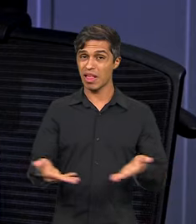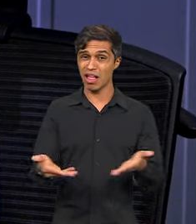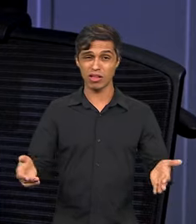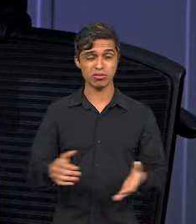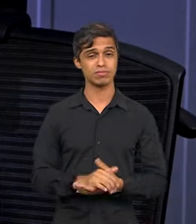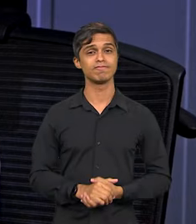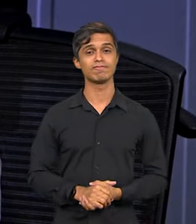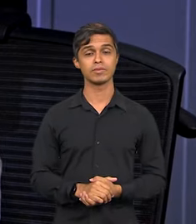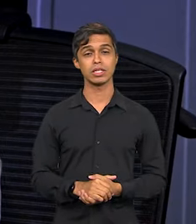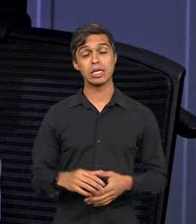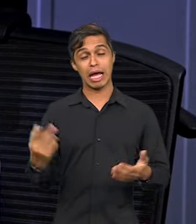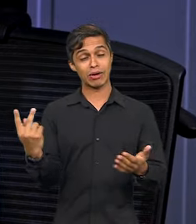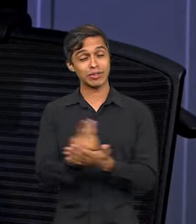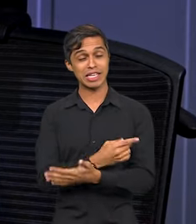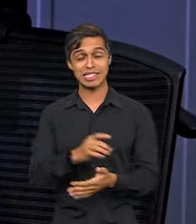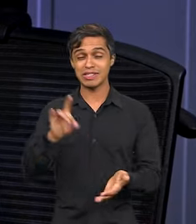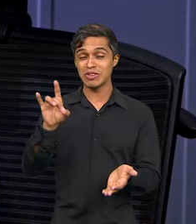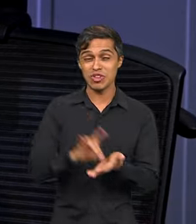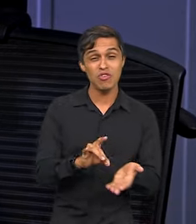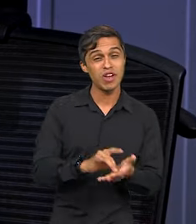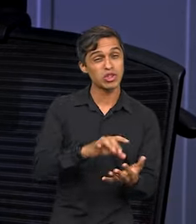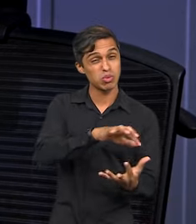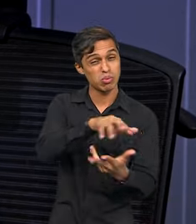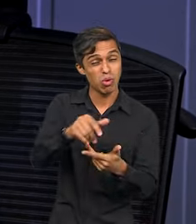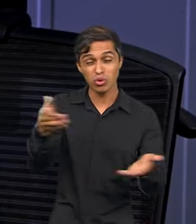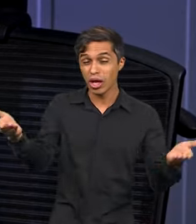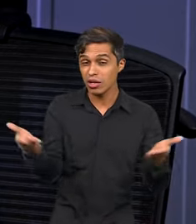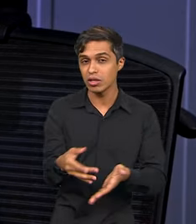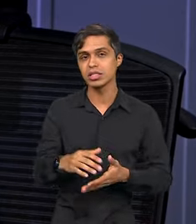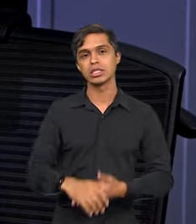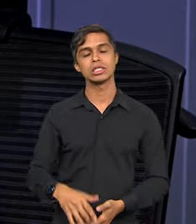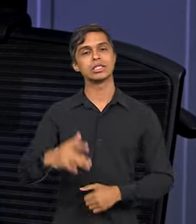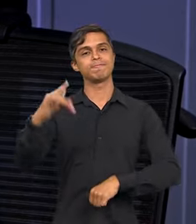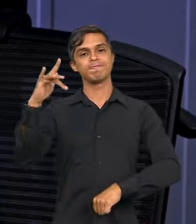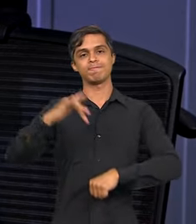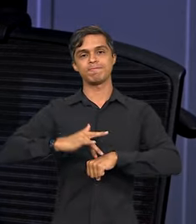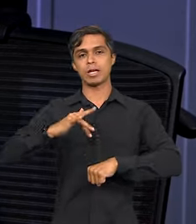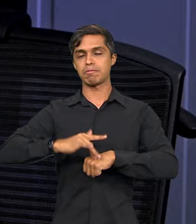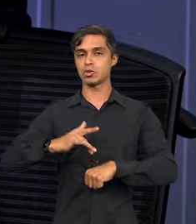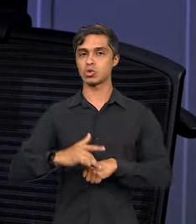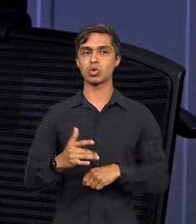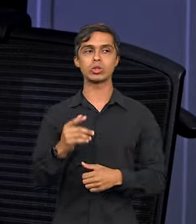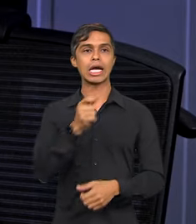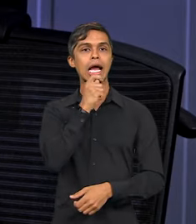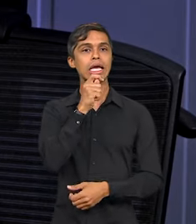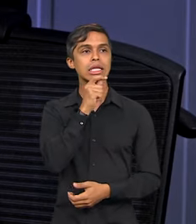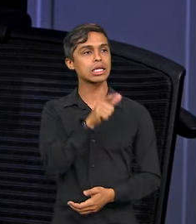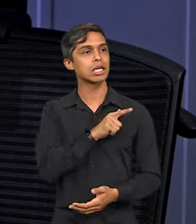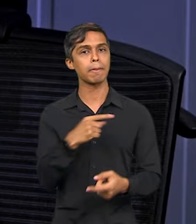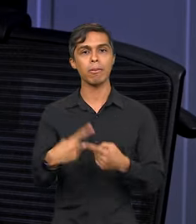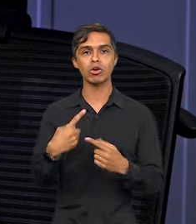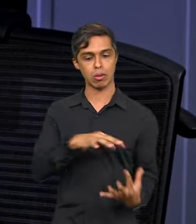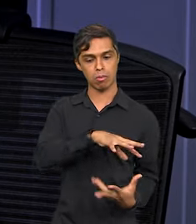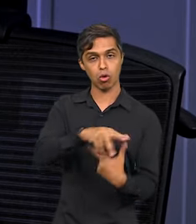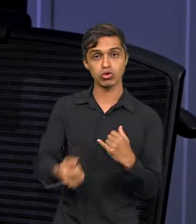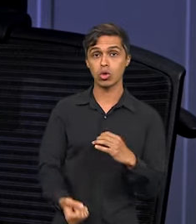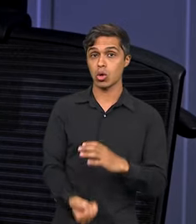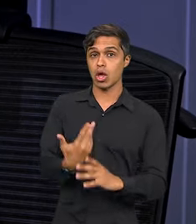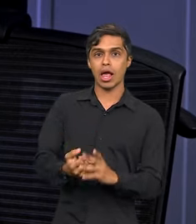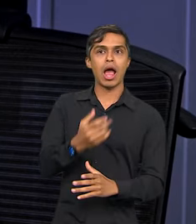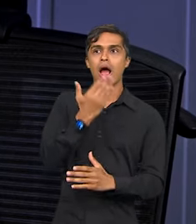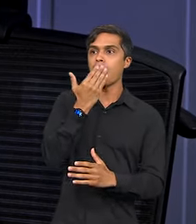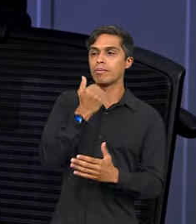da contemporaneidade e é realmente inadmissível que em um mundo que produz alimentos em quantidades